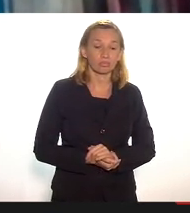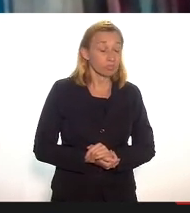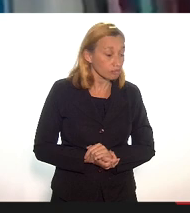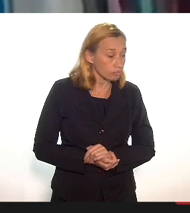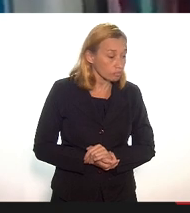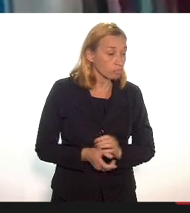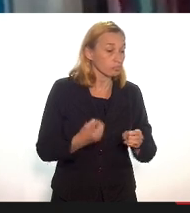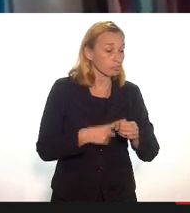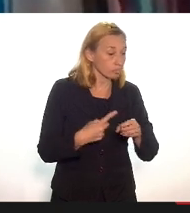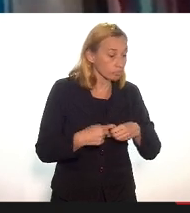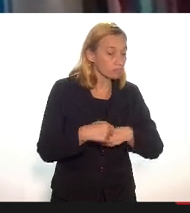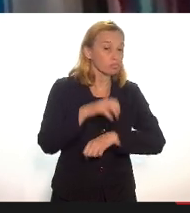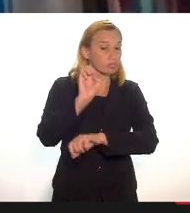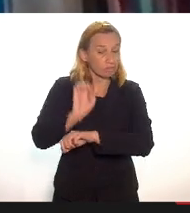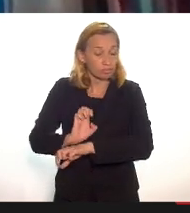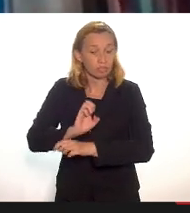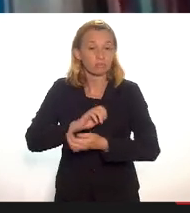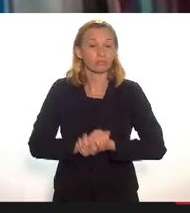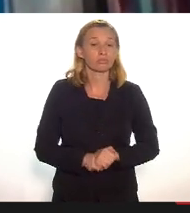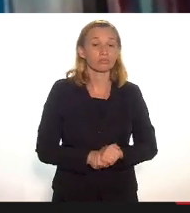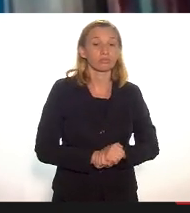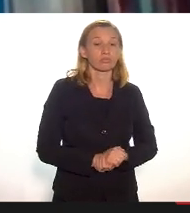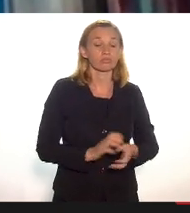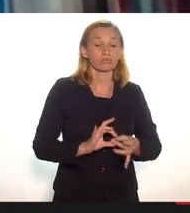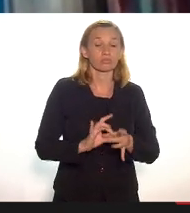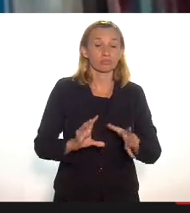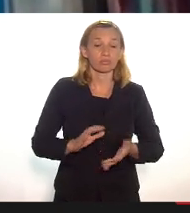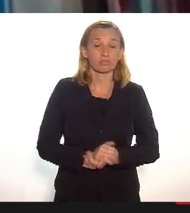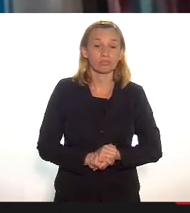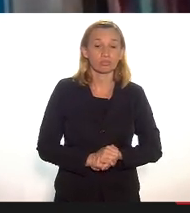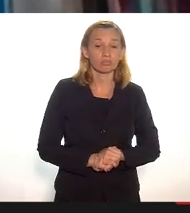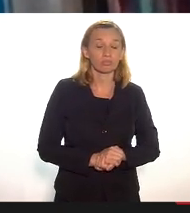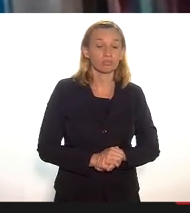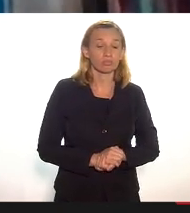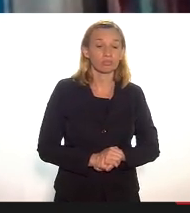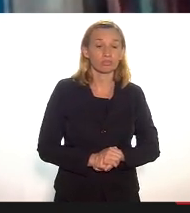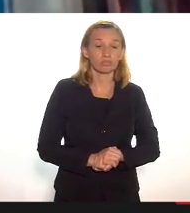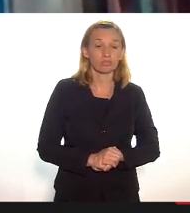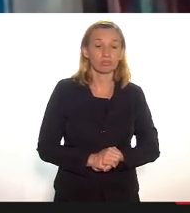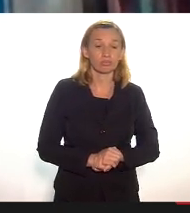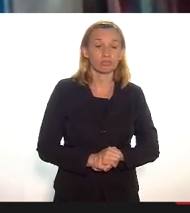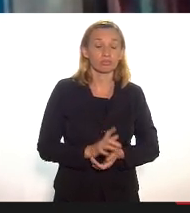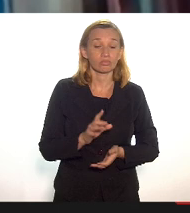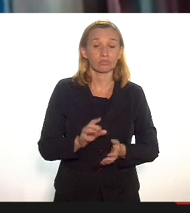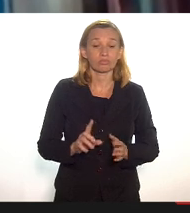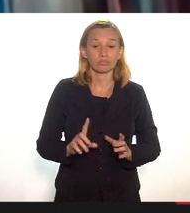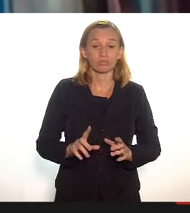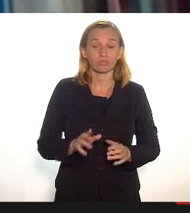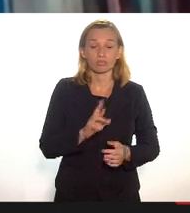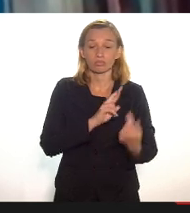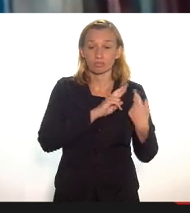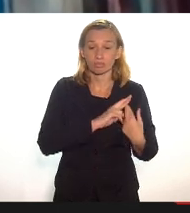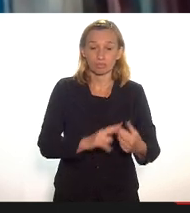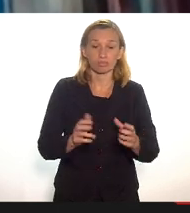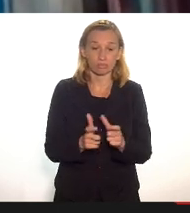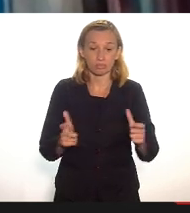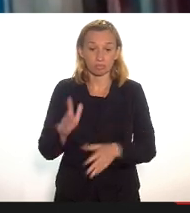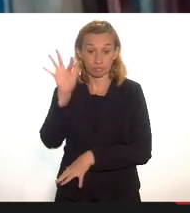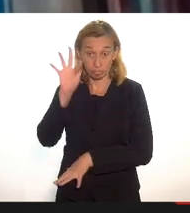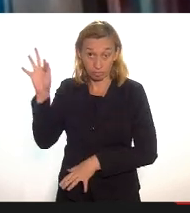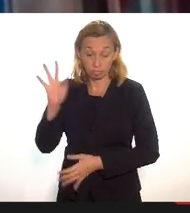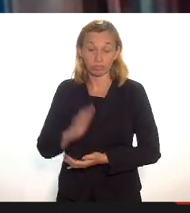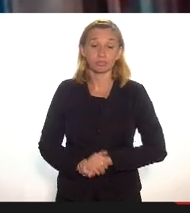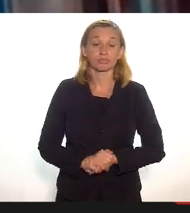a nível de município e estado, né, e deixar a alta complexidade para o federal, né, para os hospitais federais, já que nós temos tudo